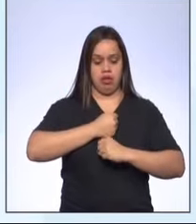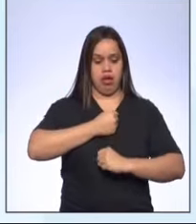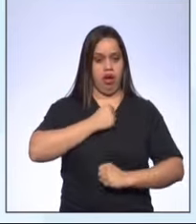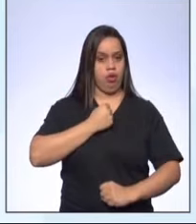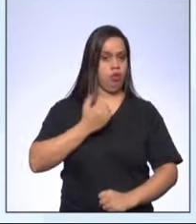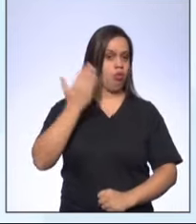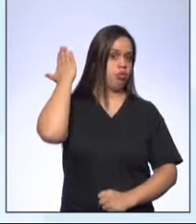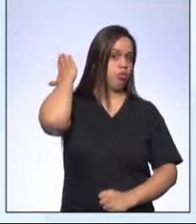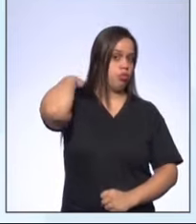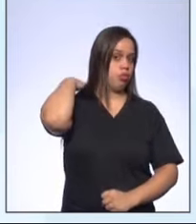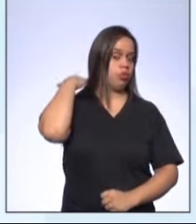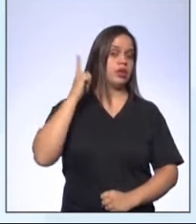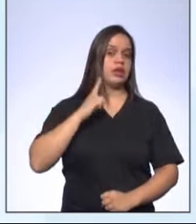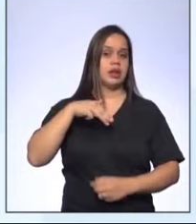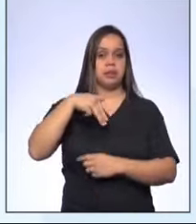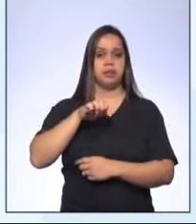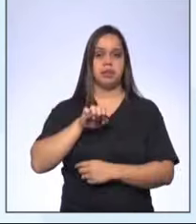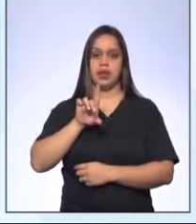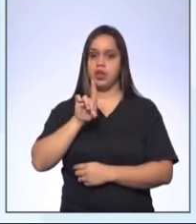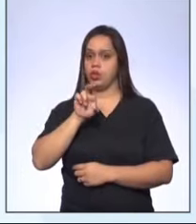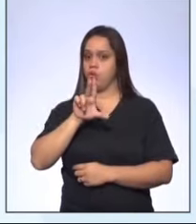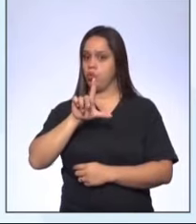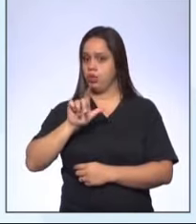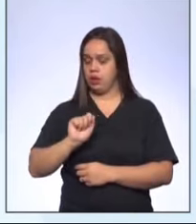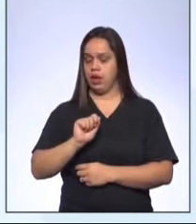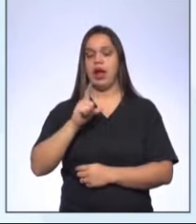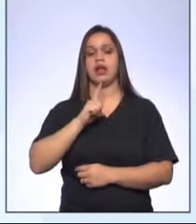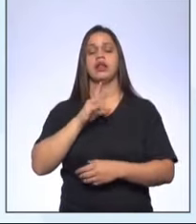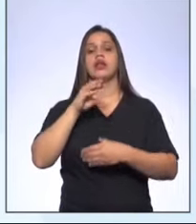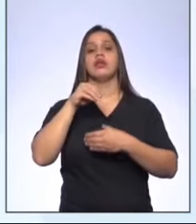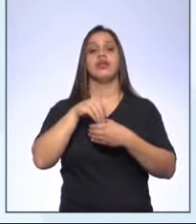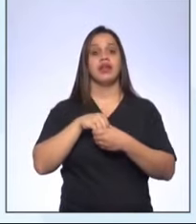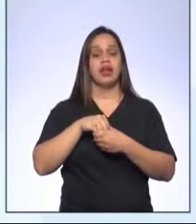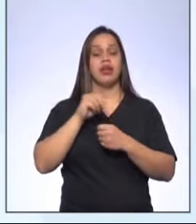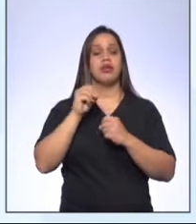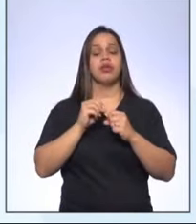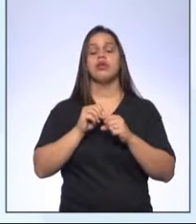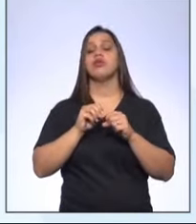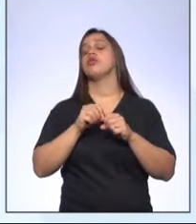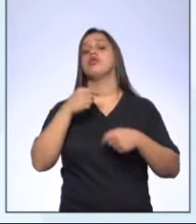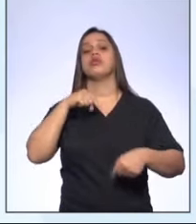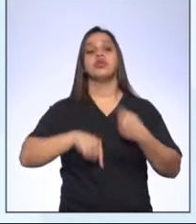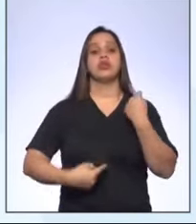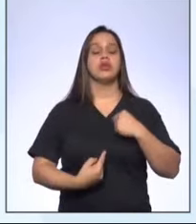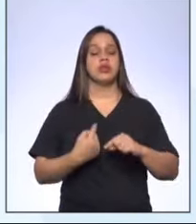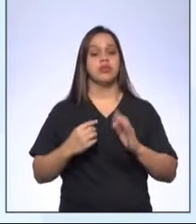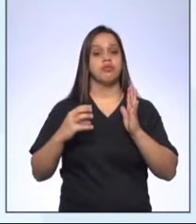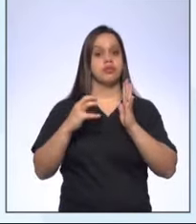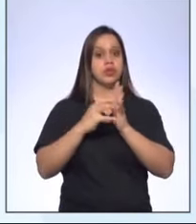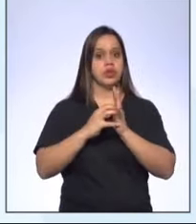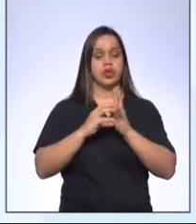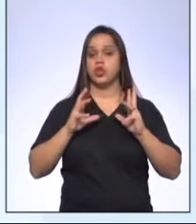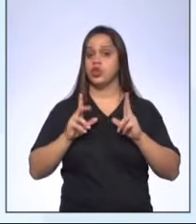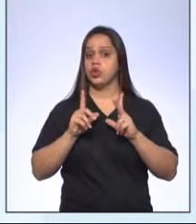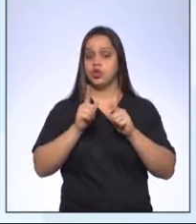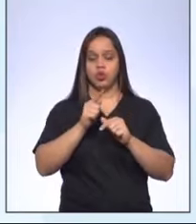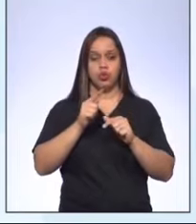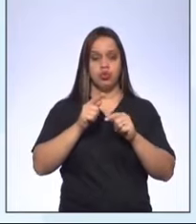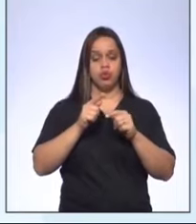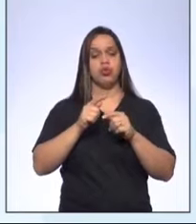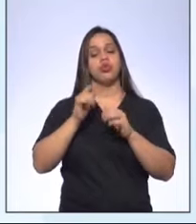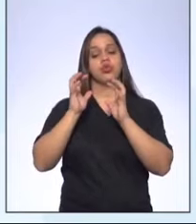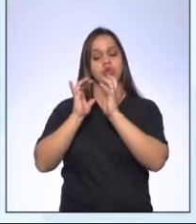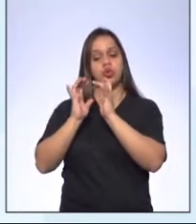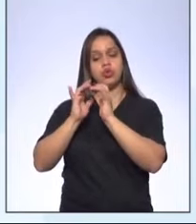vertebral, você vai ter uma medula. Tá? E aí é o sistema nervoso central. Todas as ordens que o cérebro dá para o